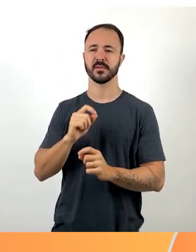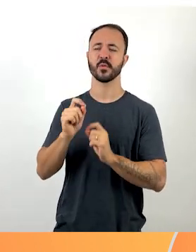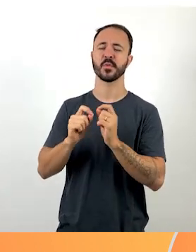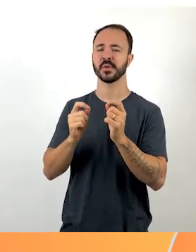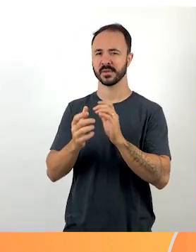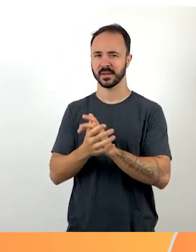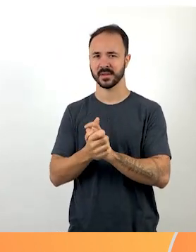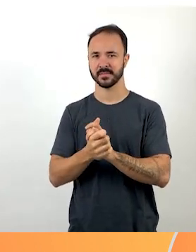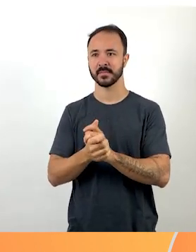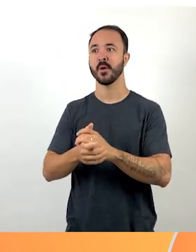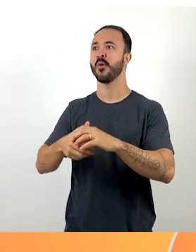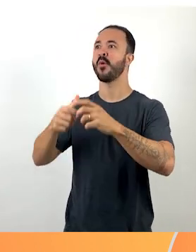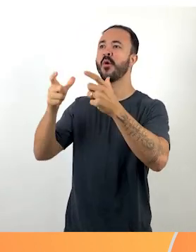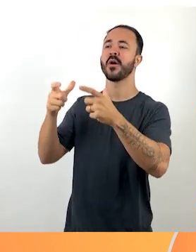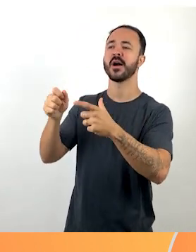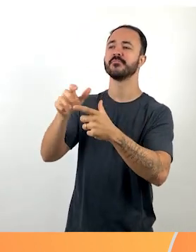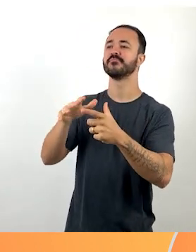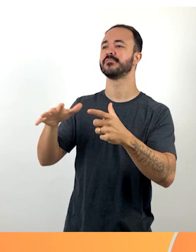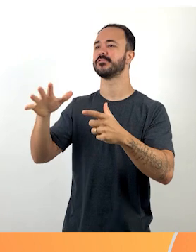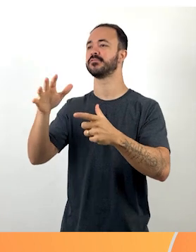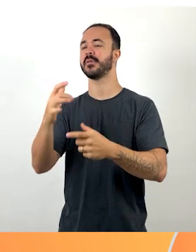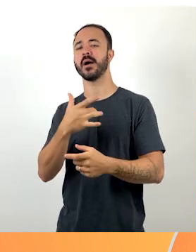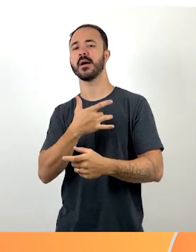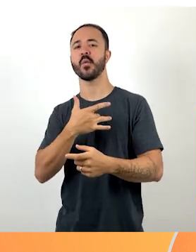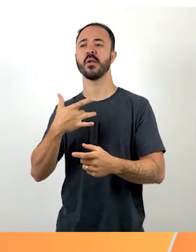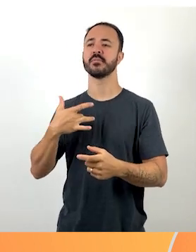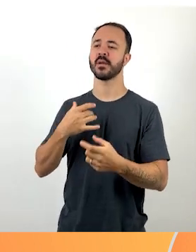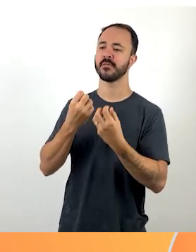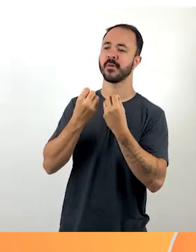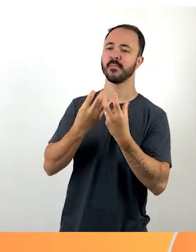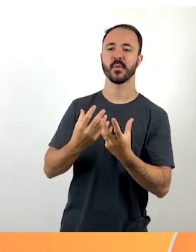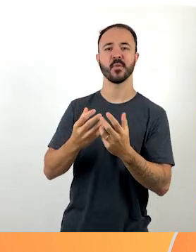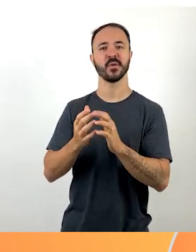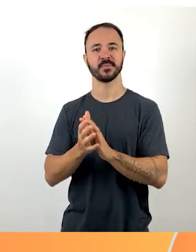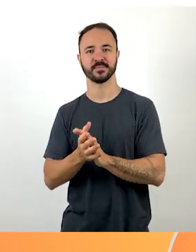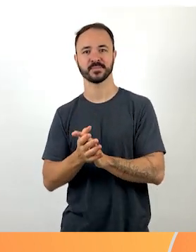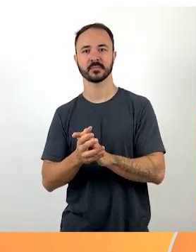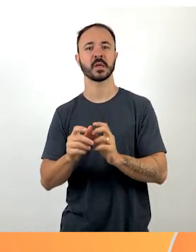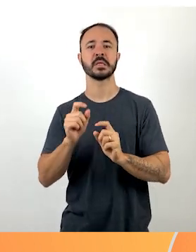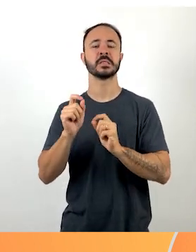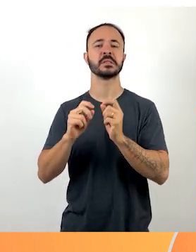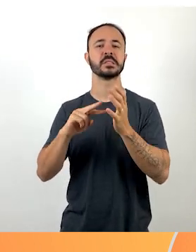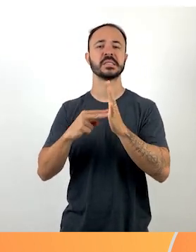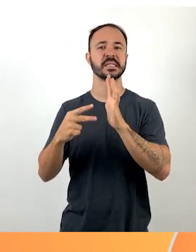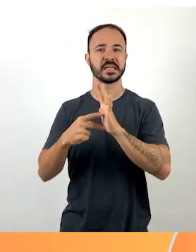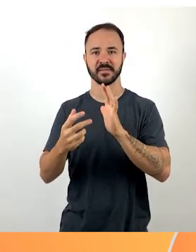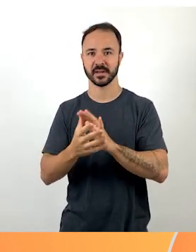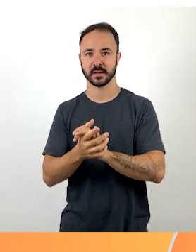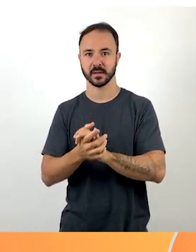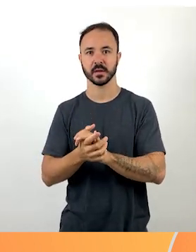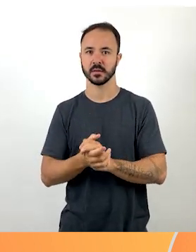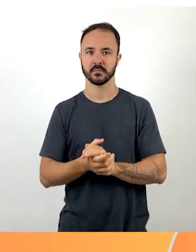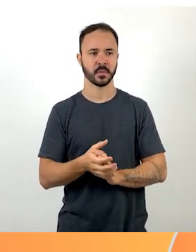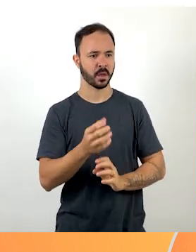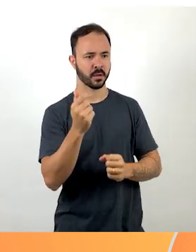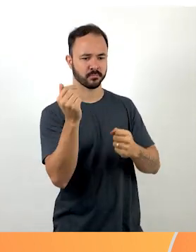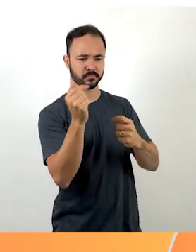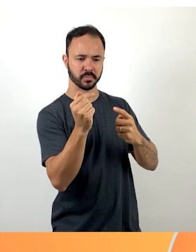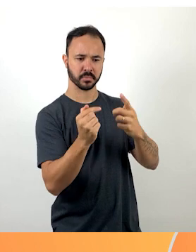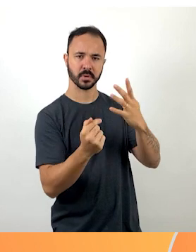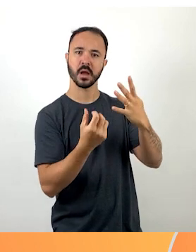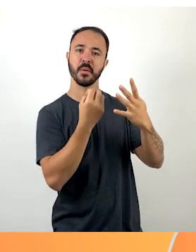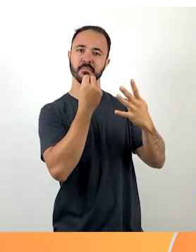Educação, Alimentação, Saúde e Qualidade de Vida. Nos subitens nós temos benefício dos alimentos orgânicos a serem